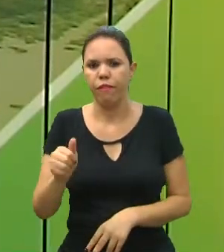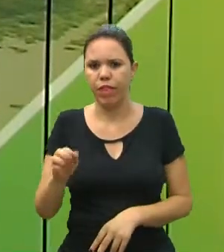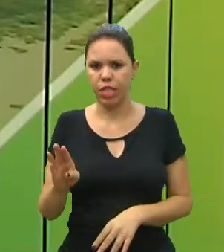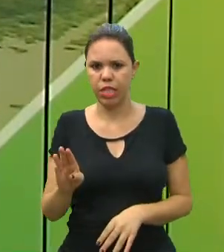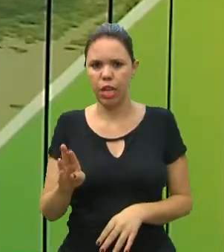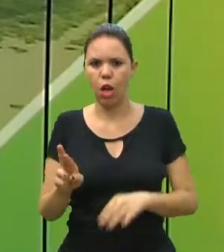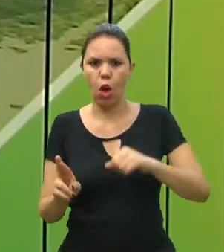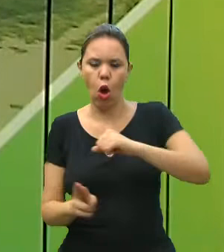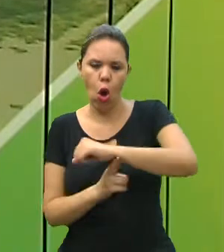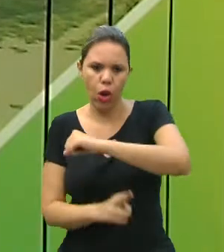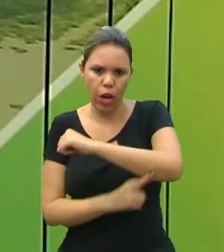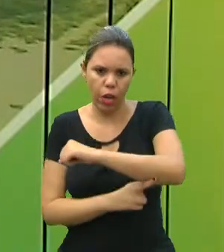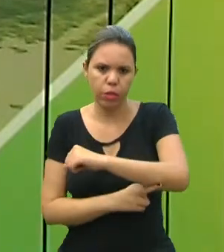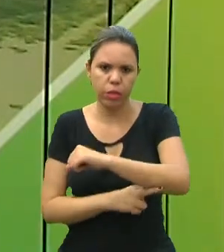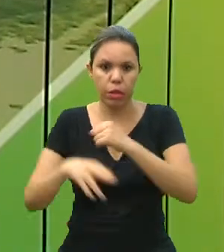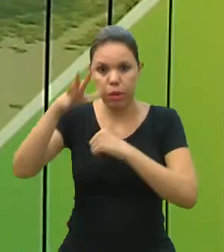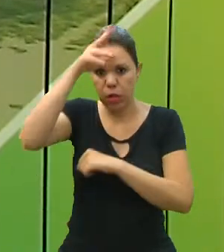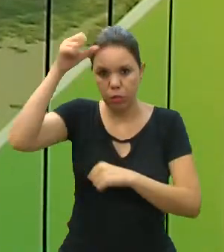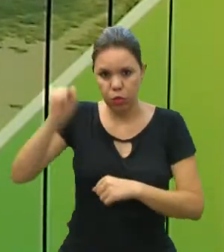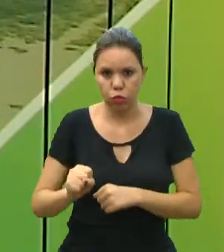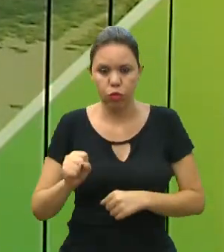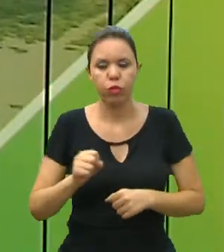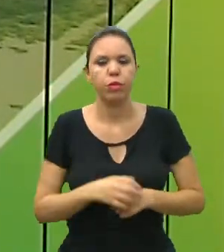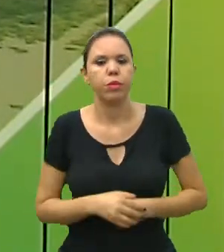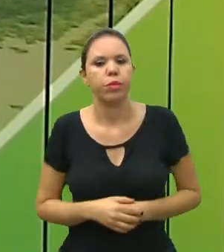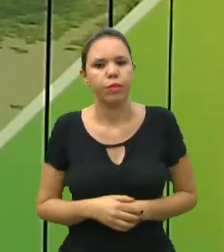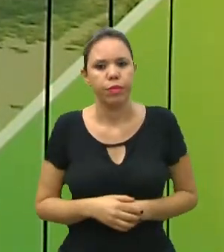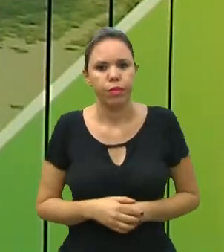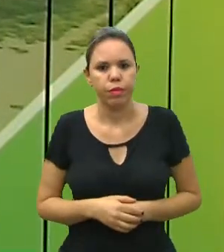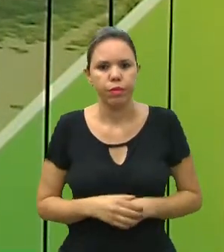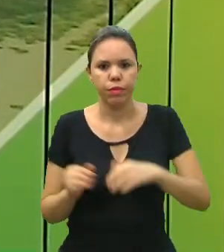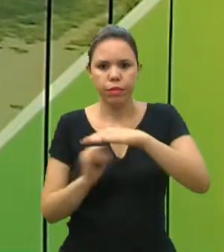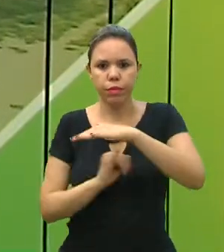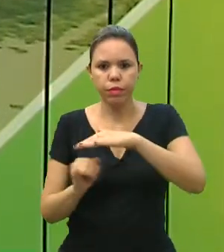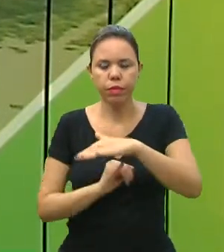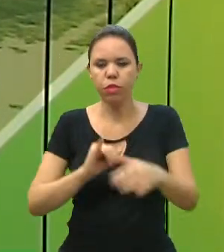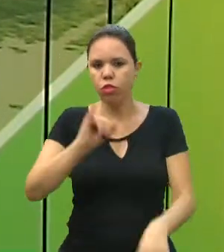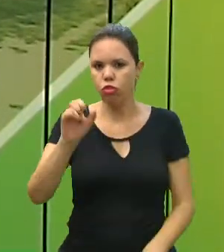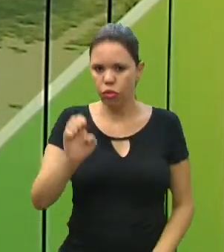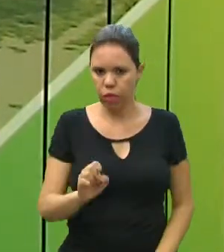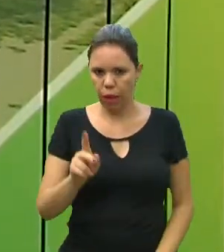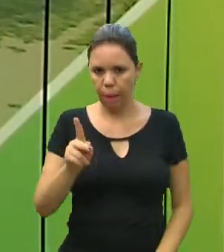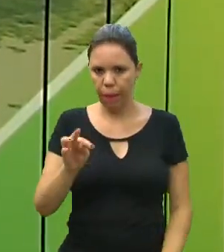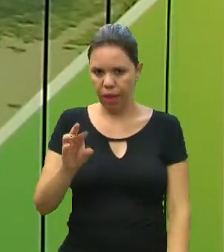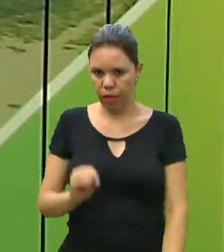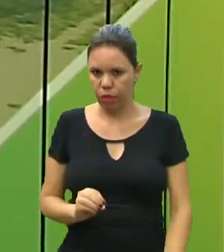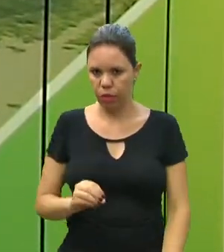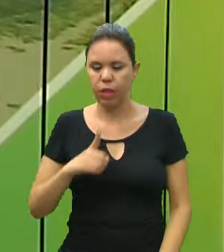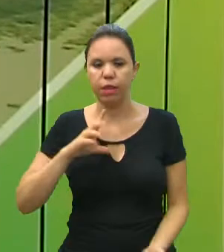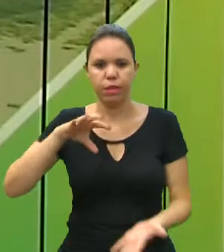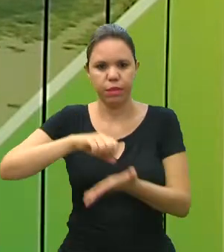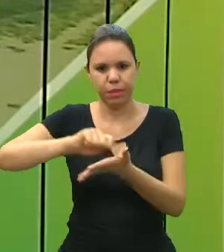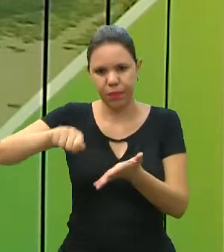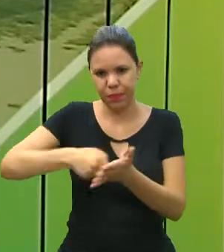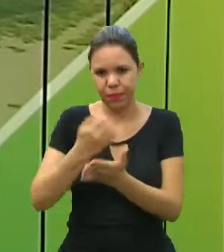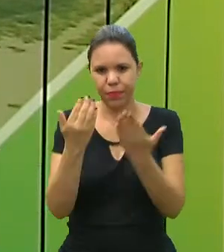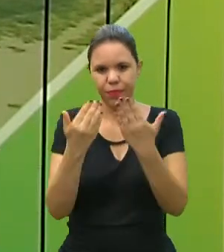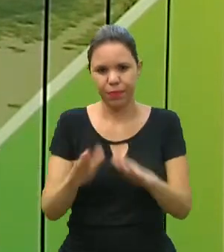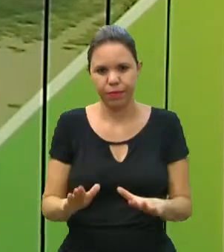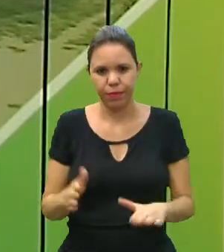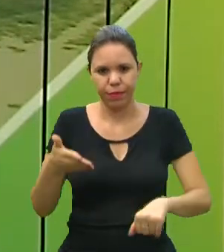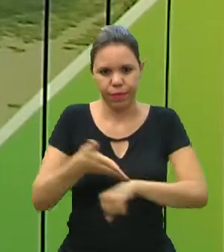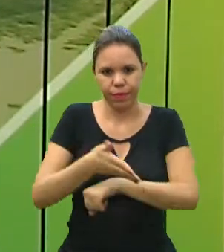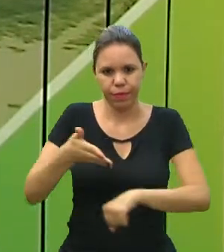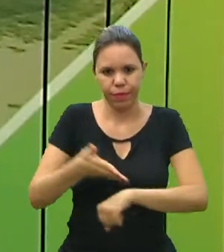Alto Alegre e Campo Grande, no Mato Grosso do Sul. E a Fundação José Pedro de Oliveira está com inscrições